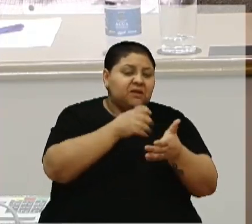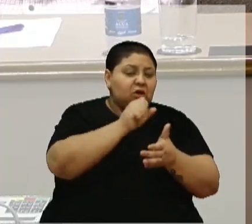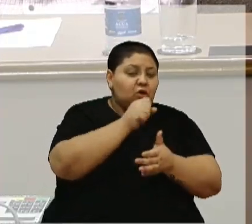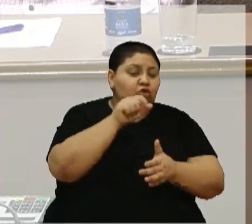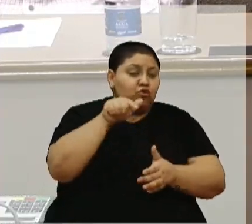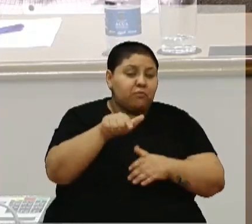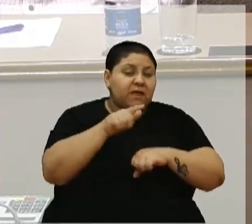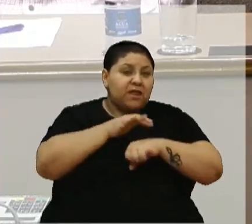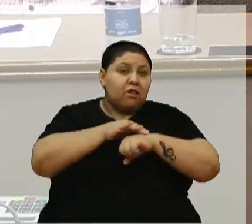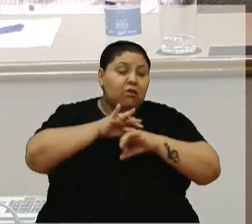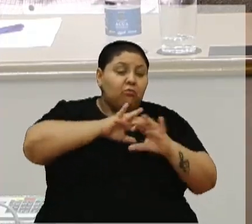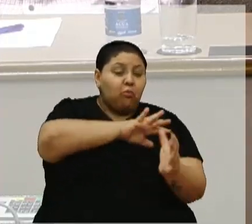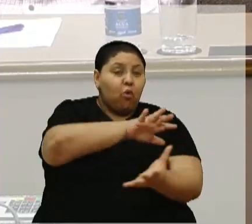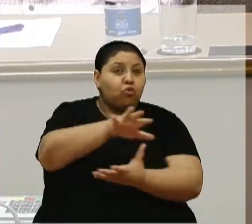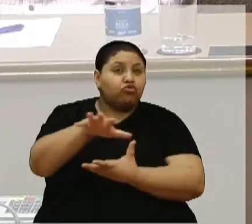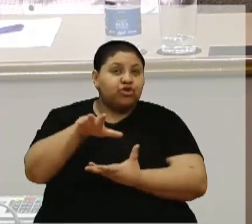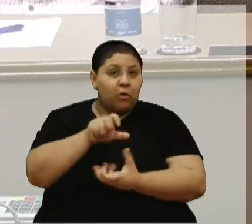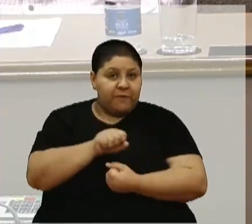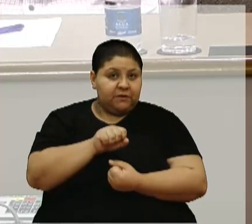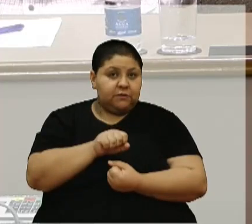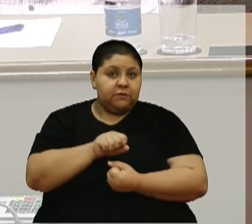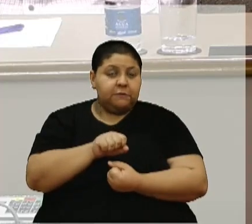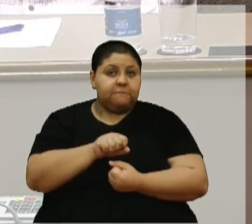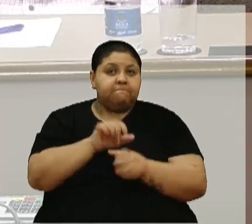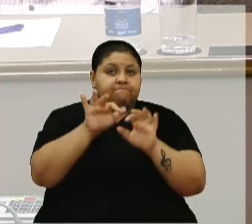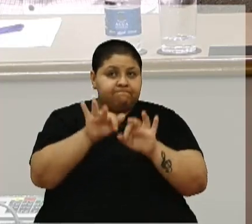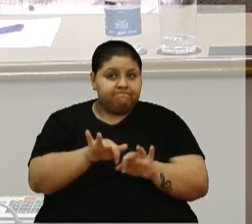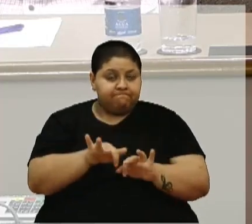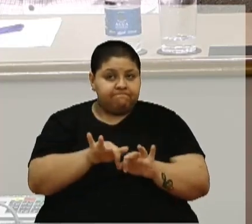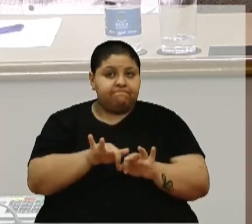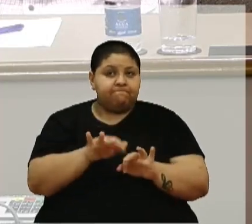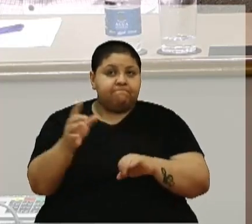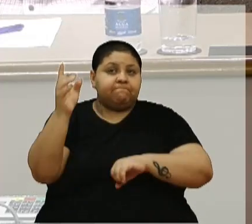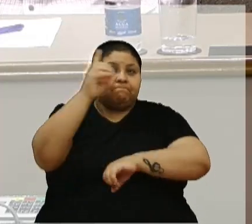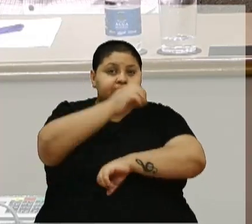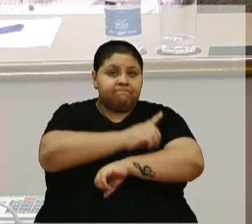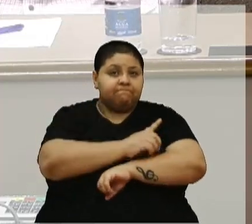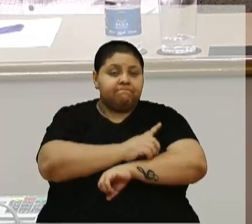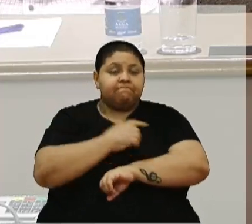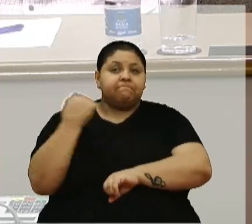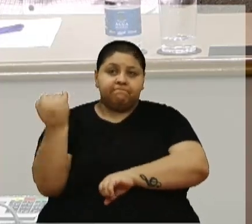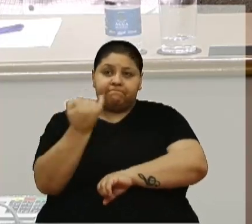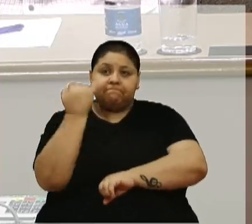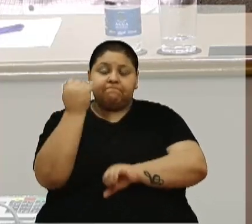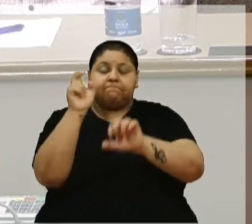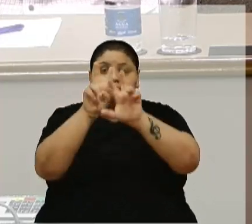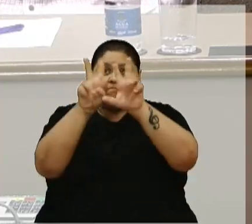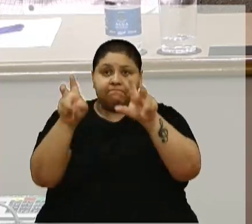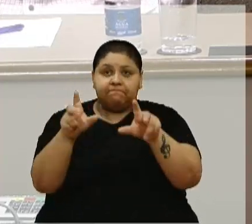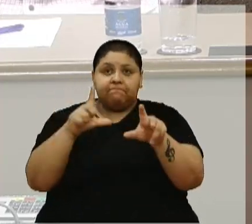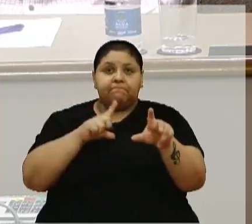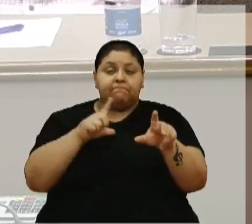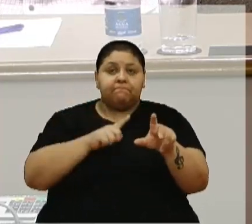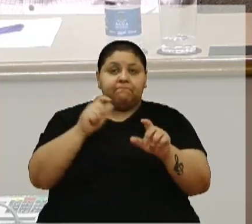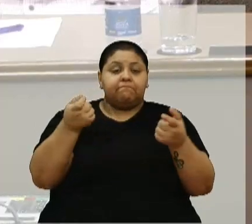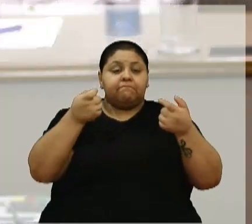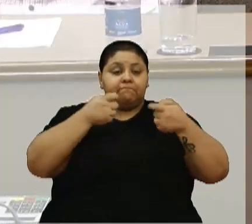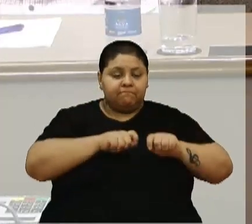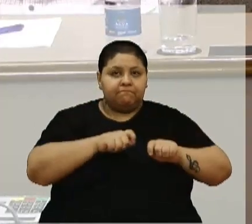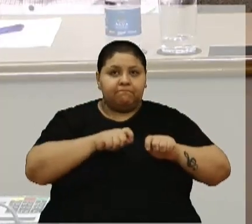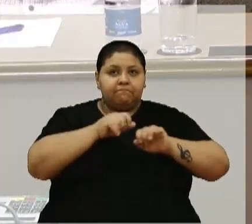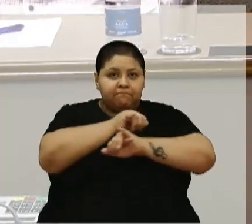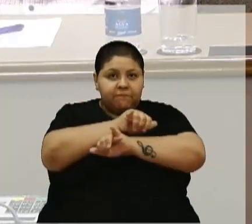patologias mundialmente. Por fim, conclui dizendo que a data de relevância do tema, bem como a necessidade de dar